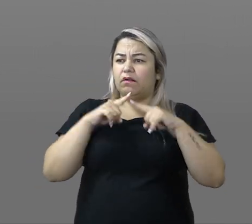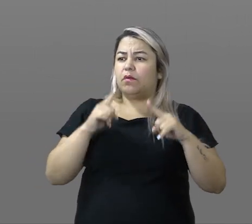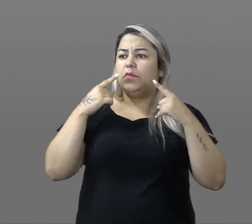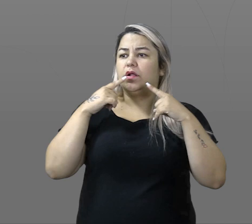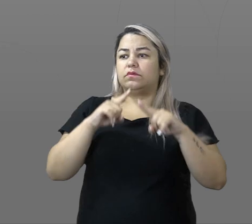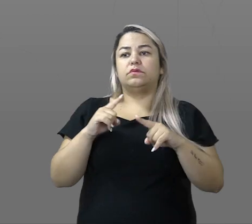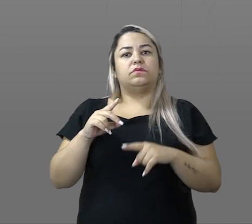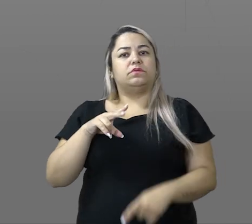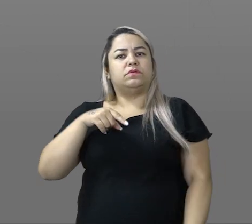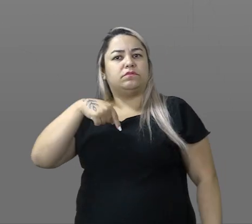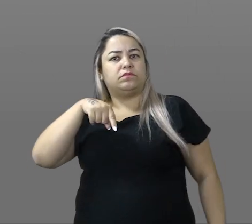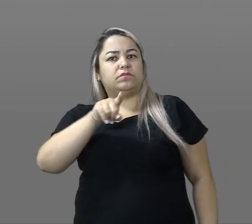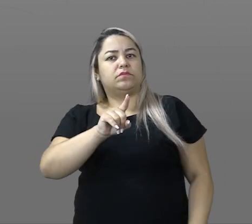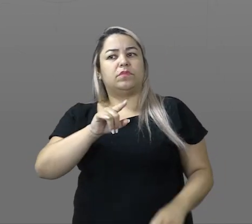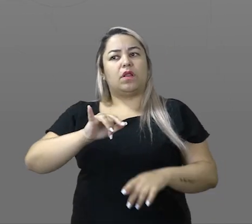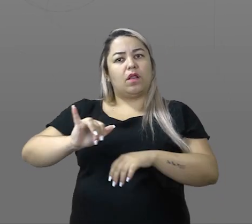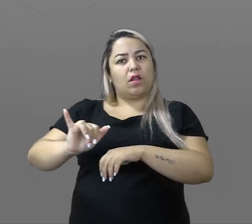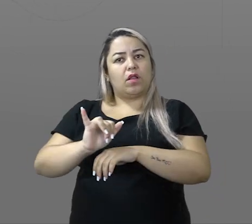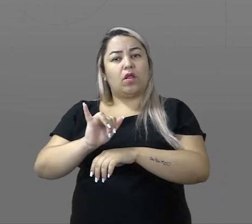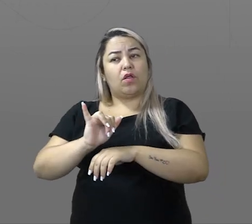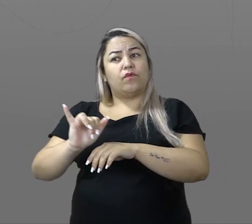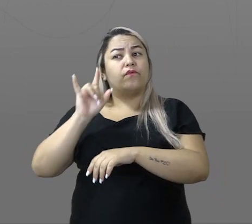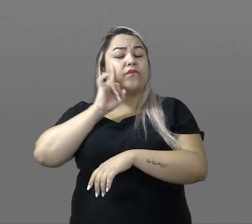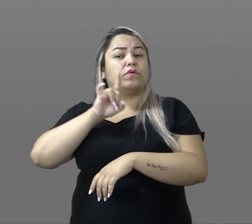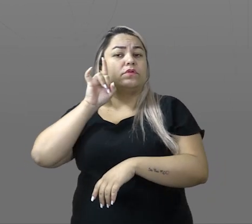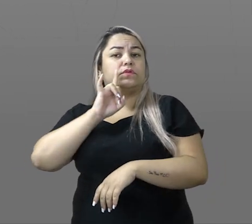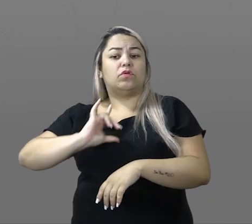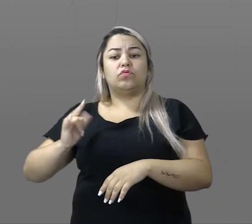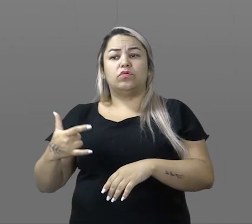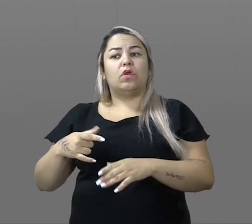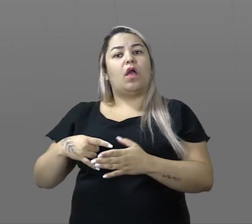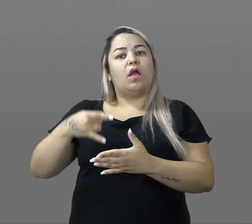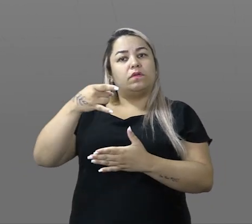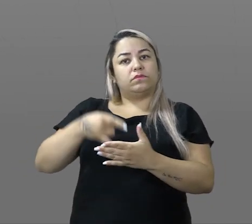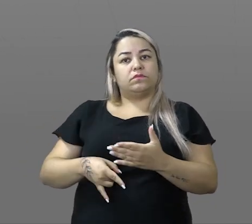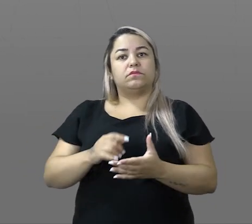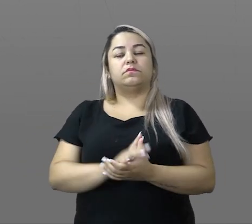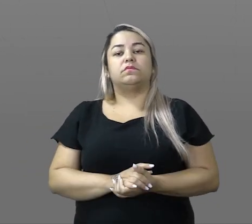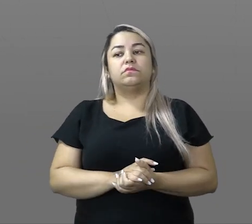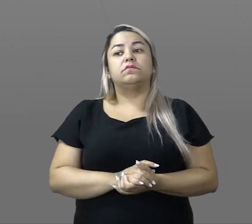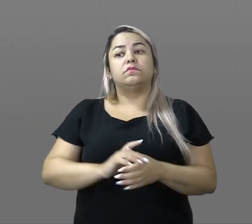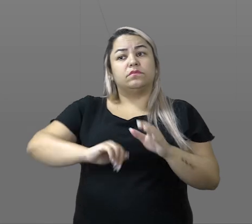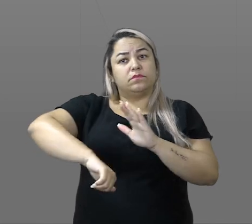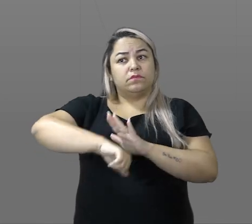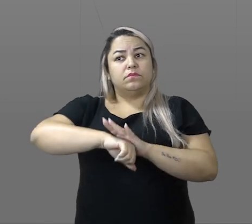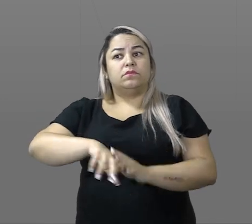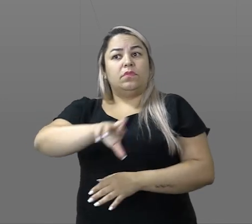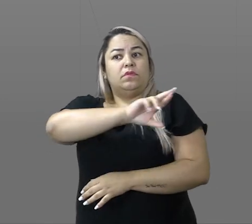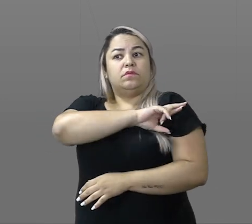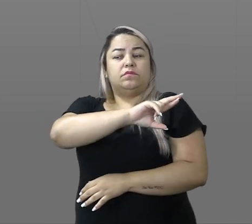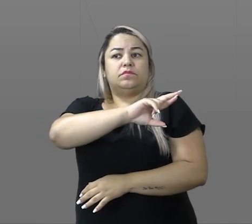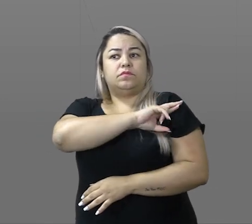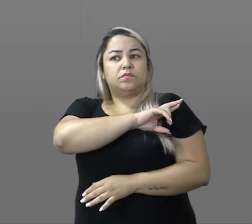chororô, reclamando que não foi para os Estados Unidos, porque foi impedido, estava sem passaporte, porque eles cometeram